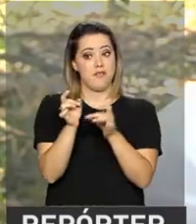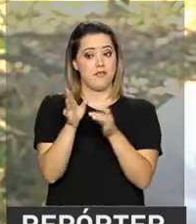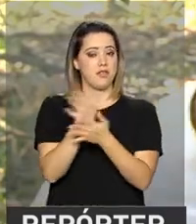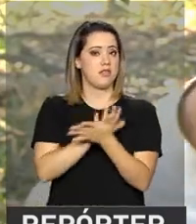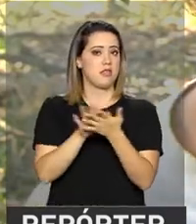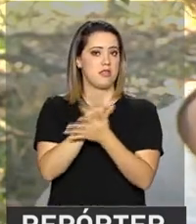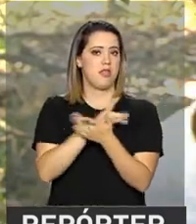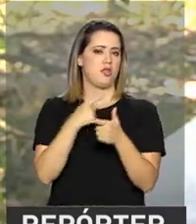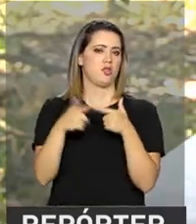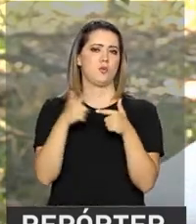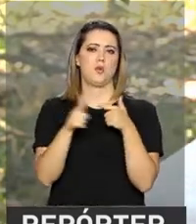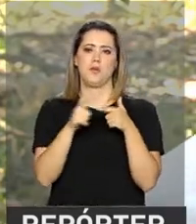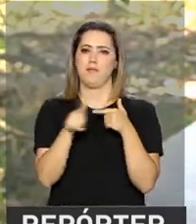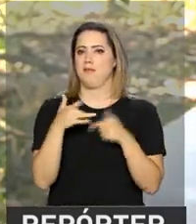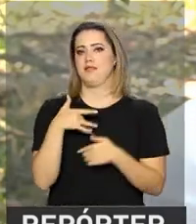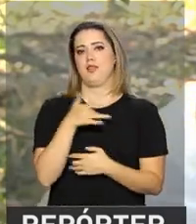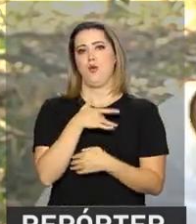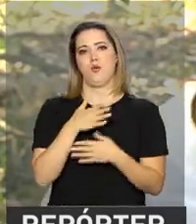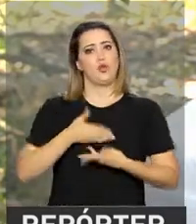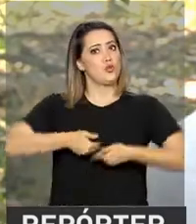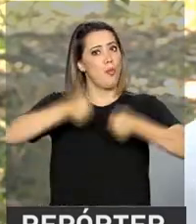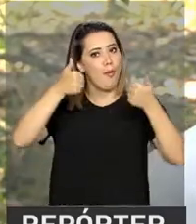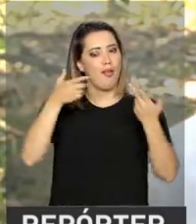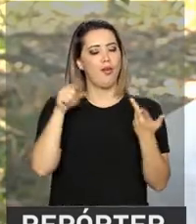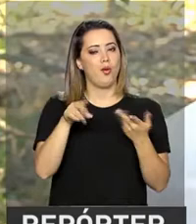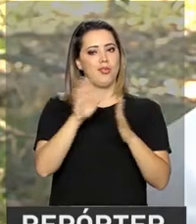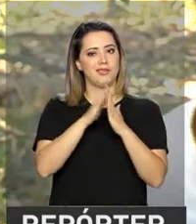causar nenhum tipo de problema. E até mesmo para as